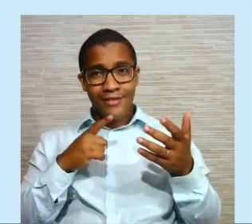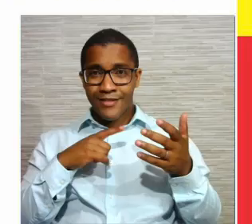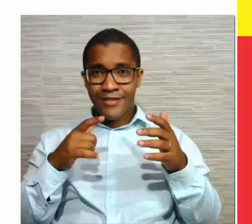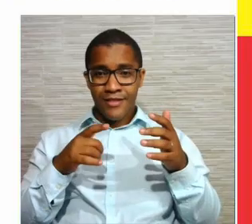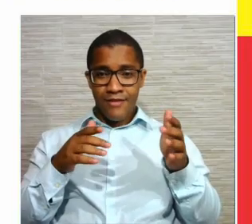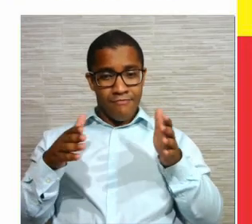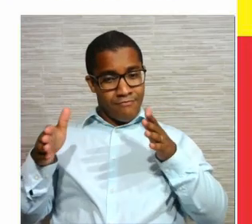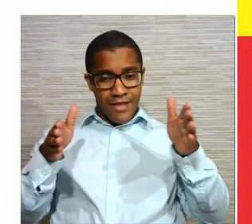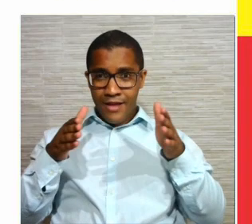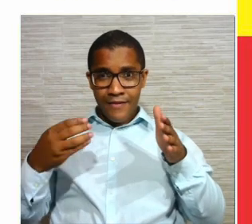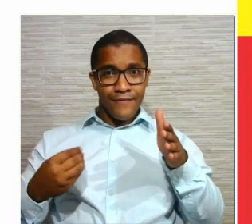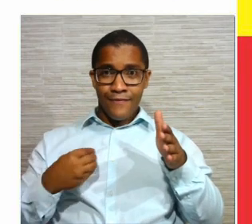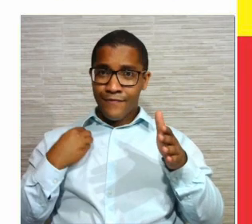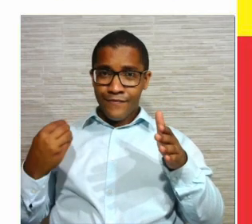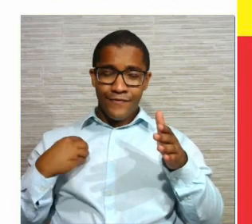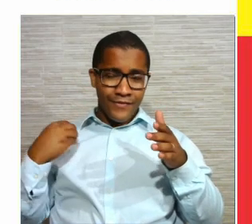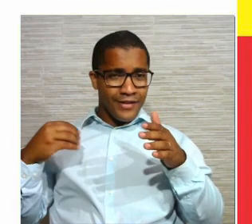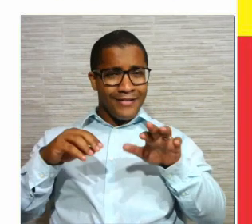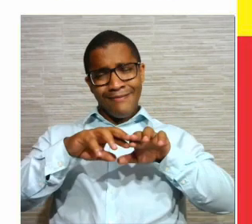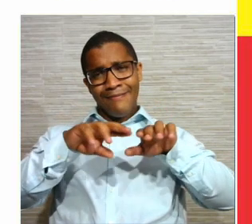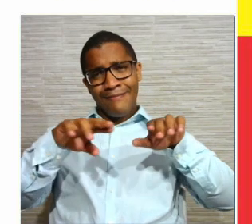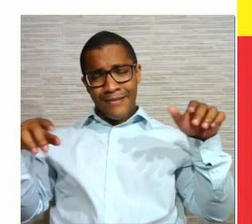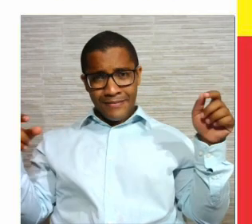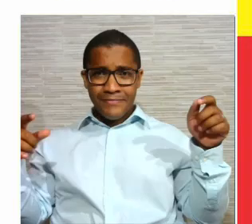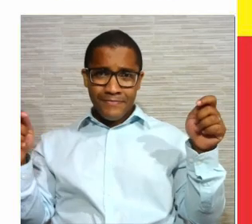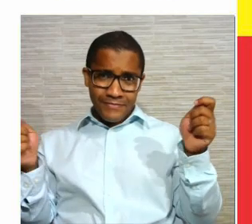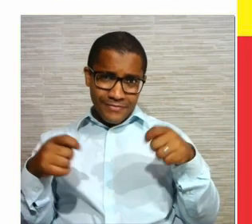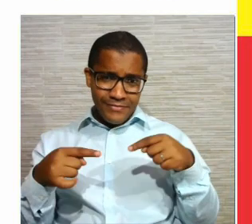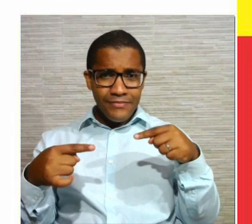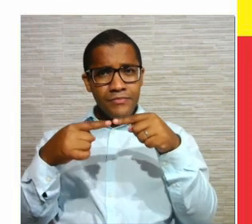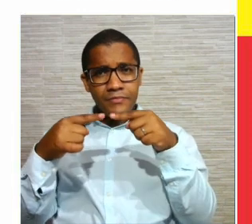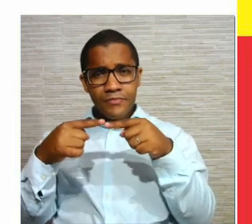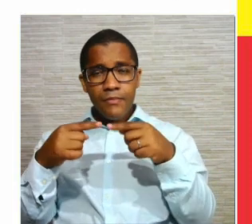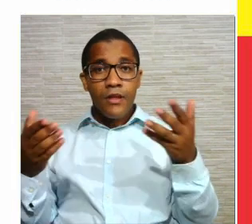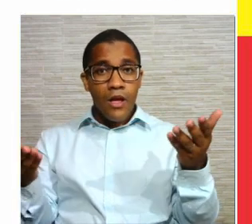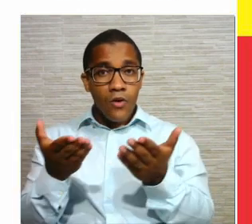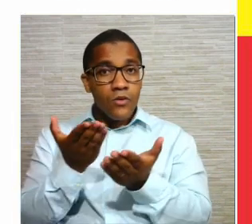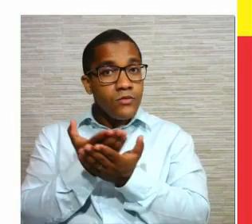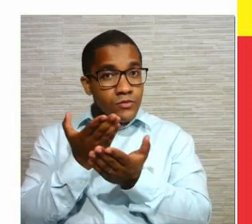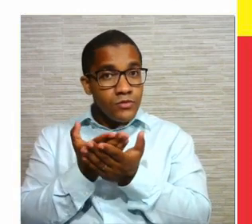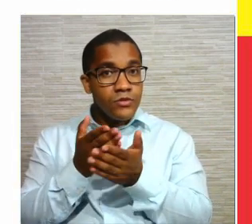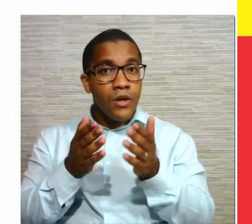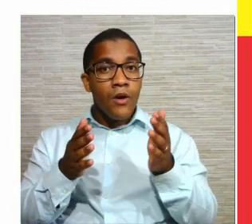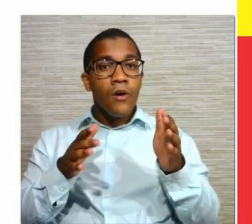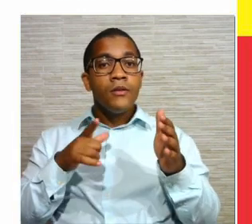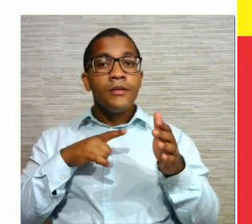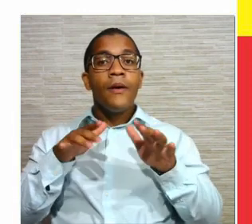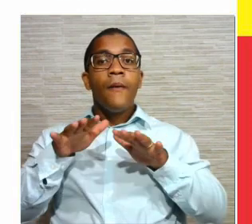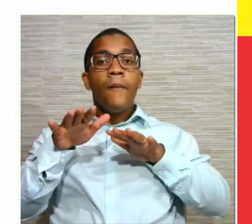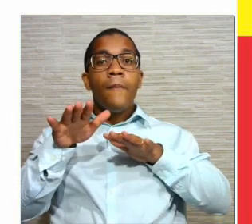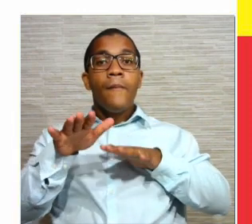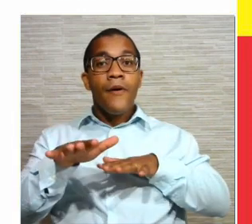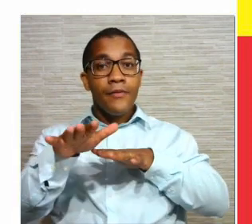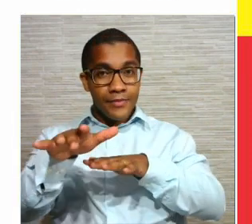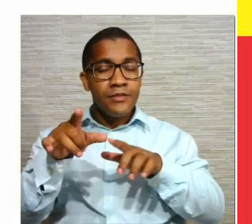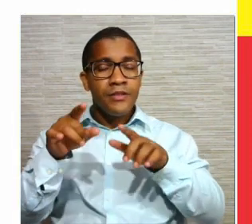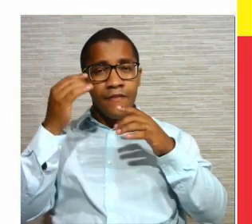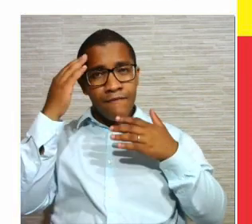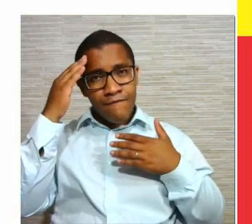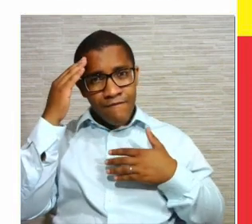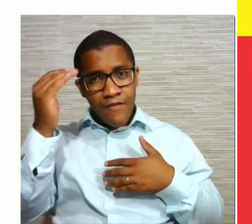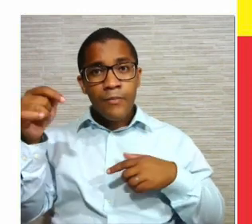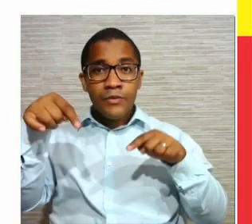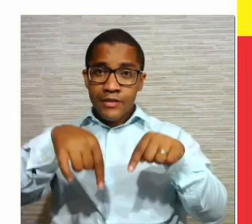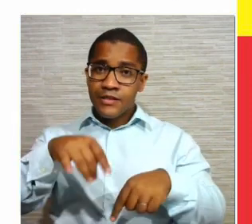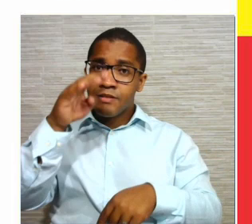vida, né? A gente vai estudar agora um movimento que também fez muito